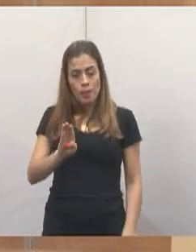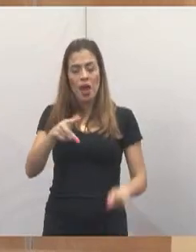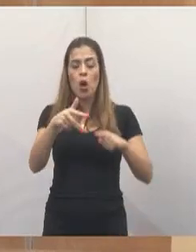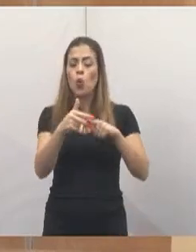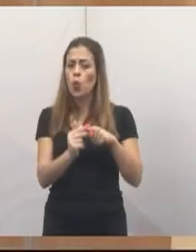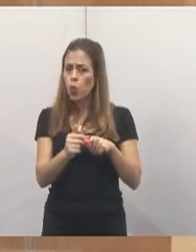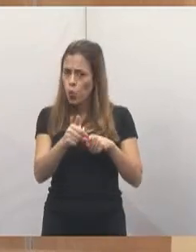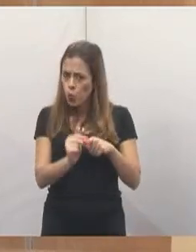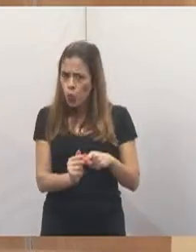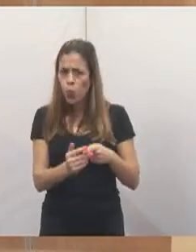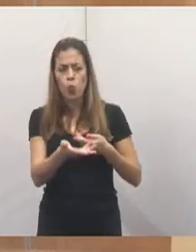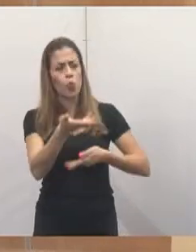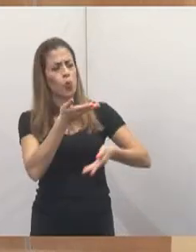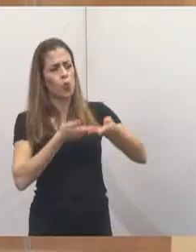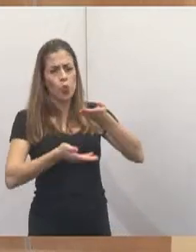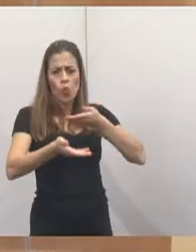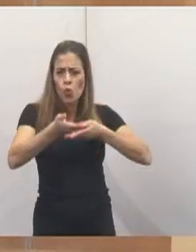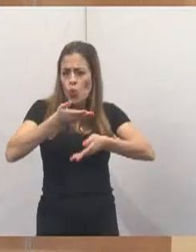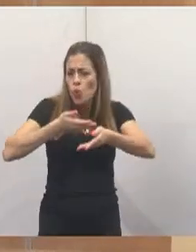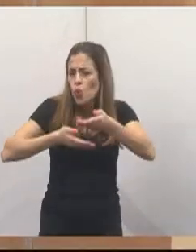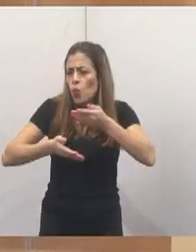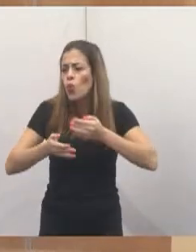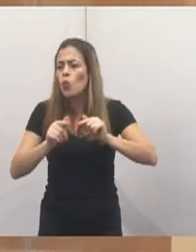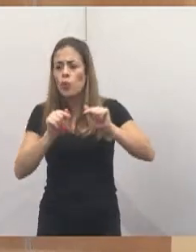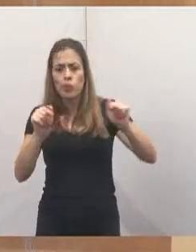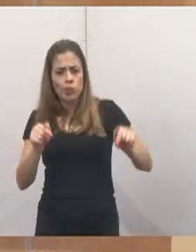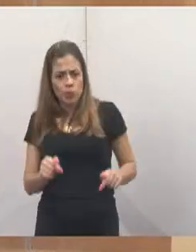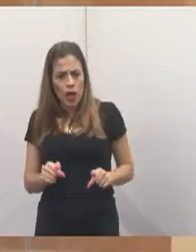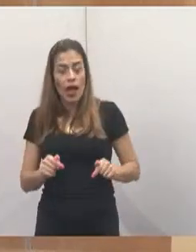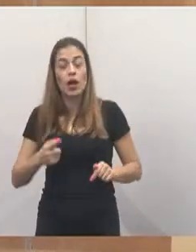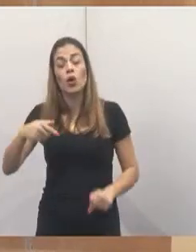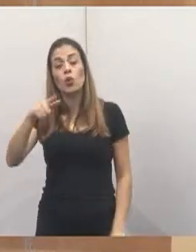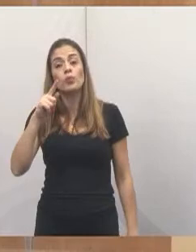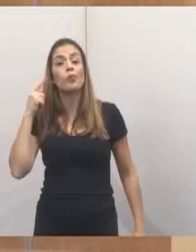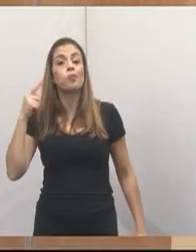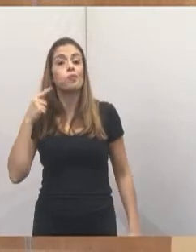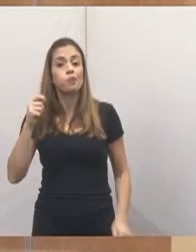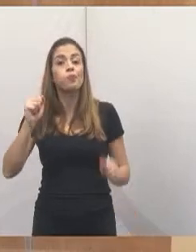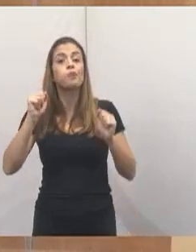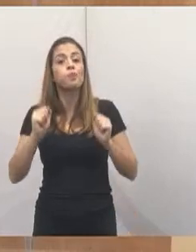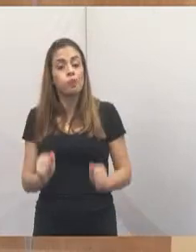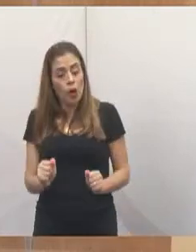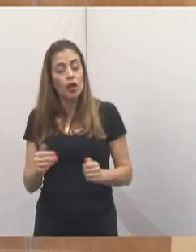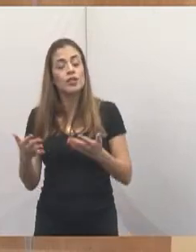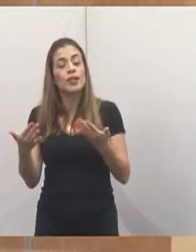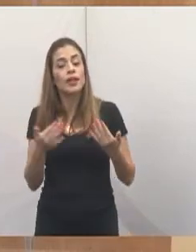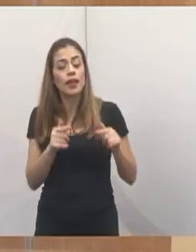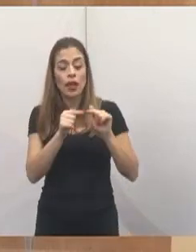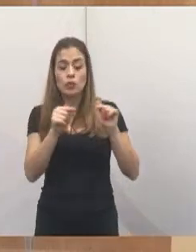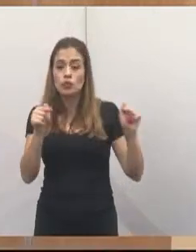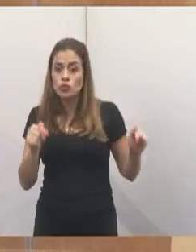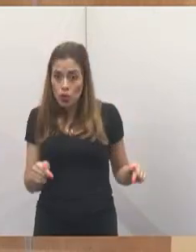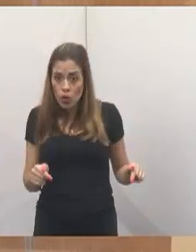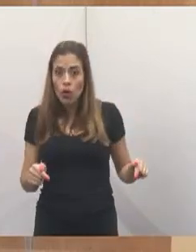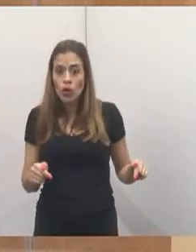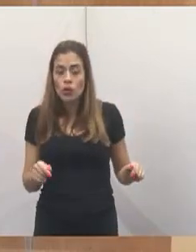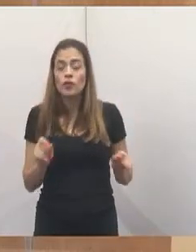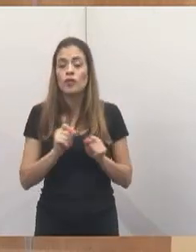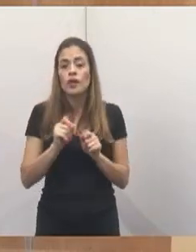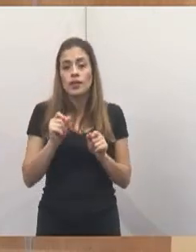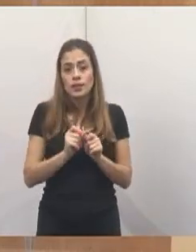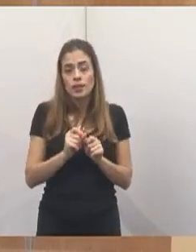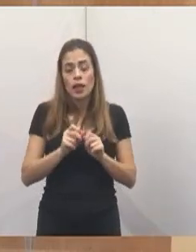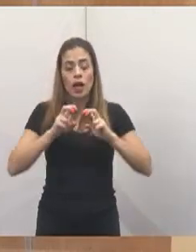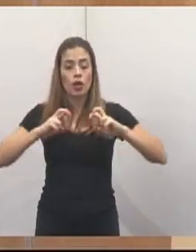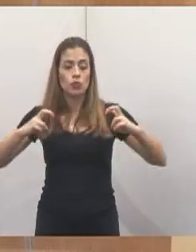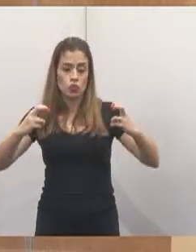escritório compartilhado, o co-work, onde os advogados gratuitamente podem atender seus clientes, podem fazer suas audiências virtuais, as nossas salas dos